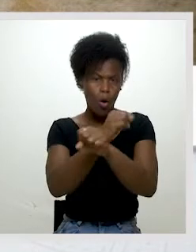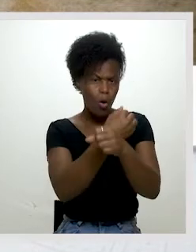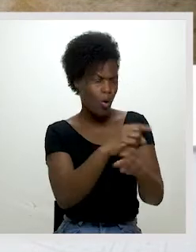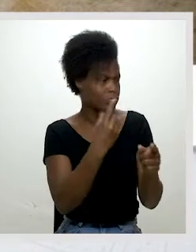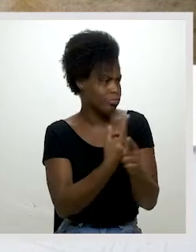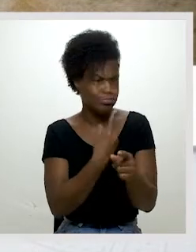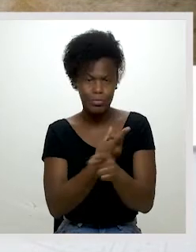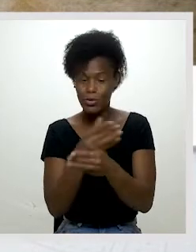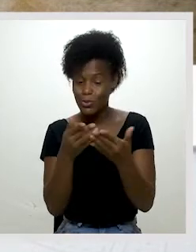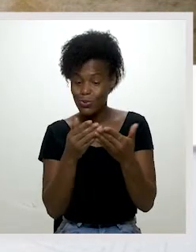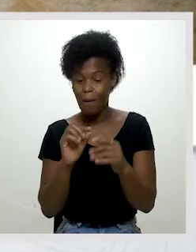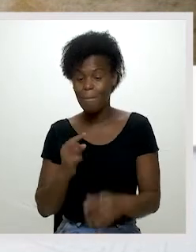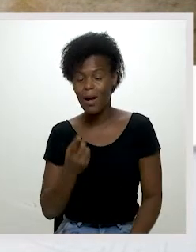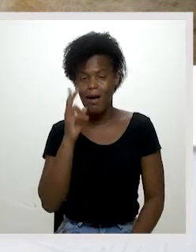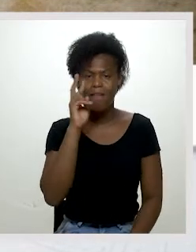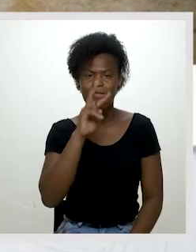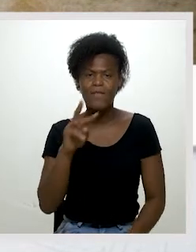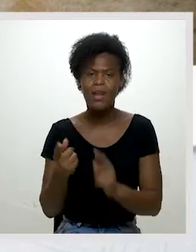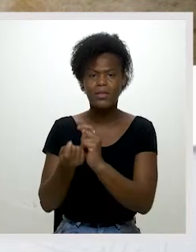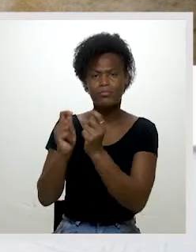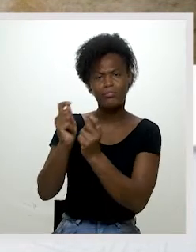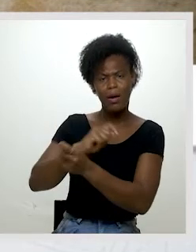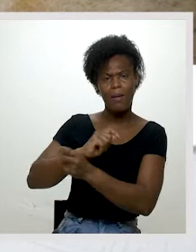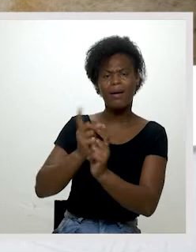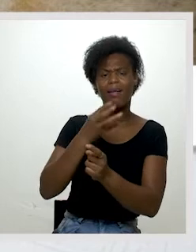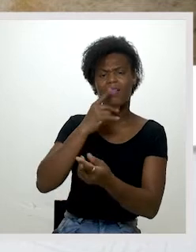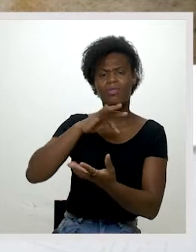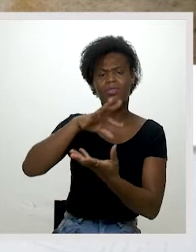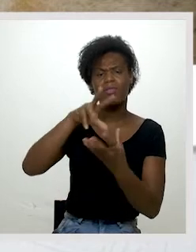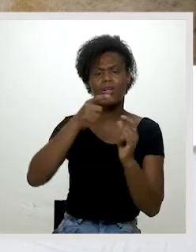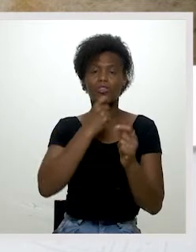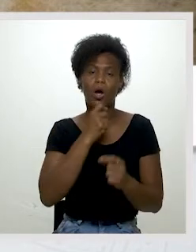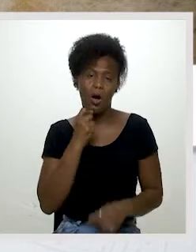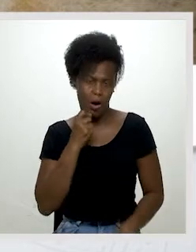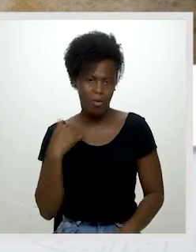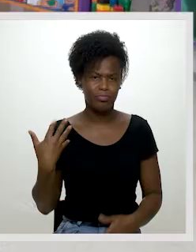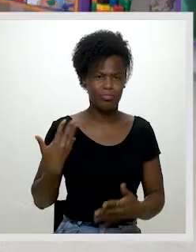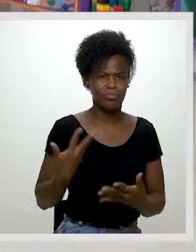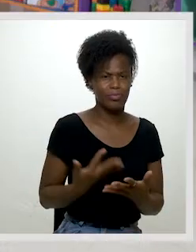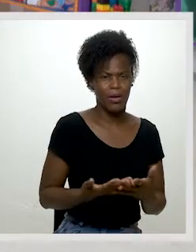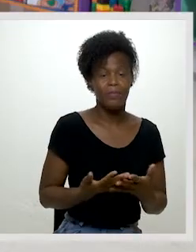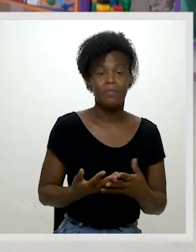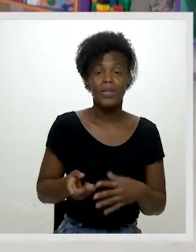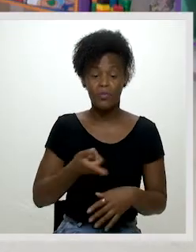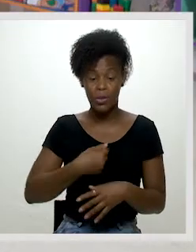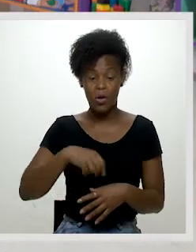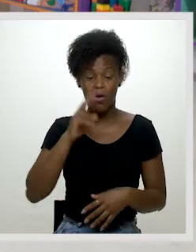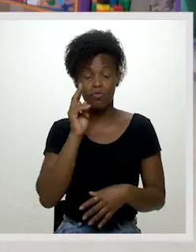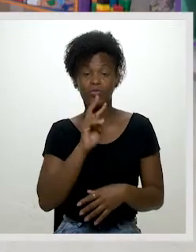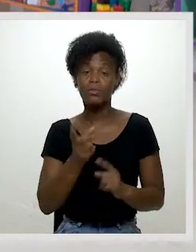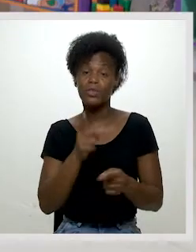fósseis para verificar as transformações que a Terra sofreu, certo? Então nós vimos